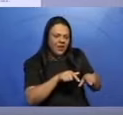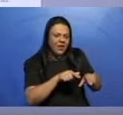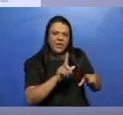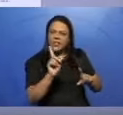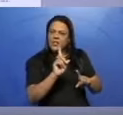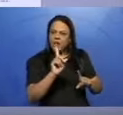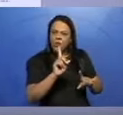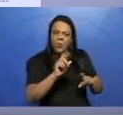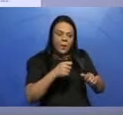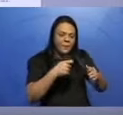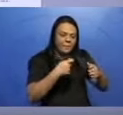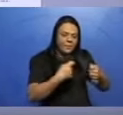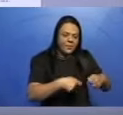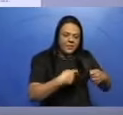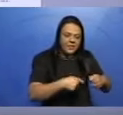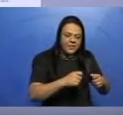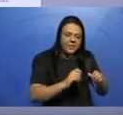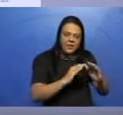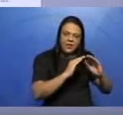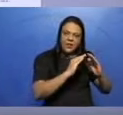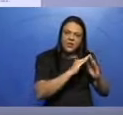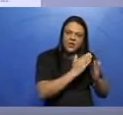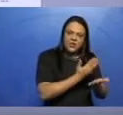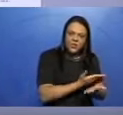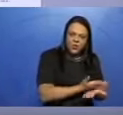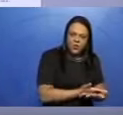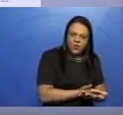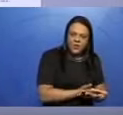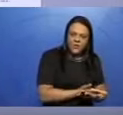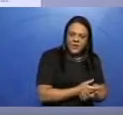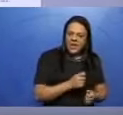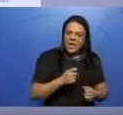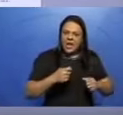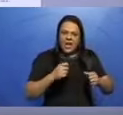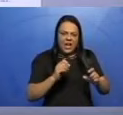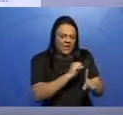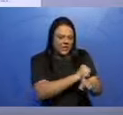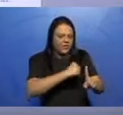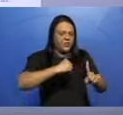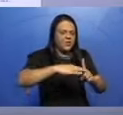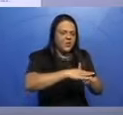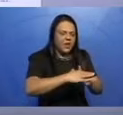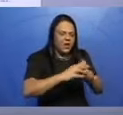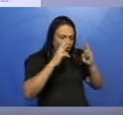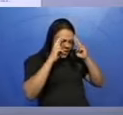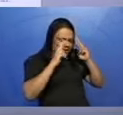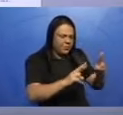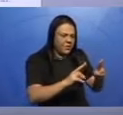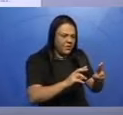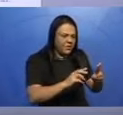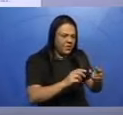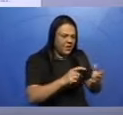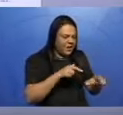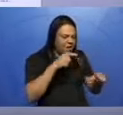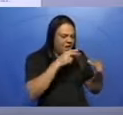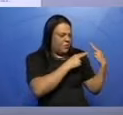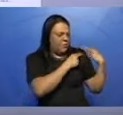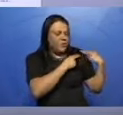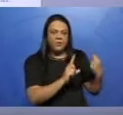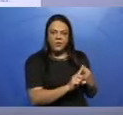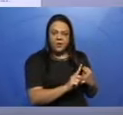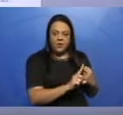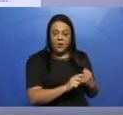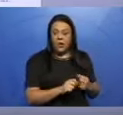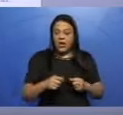de trabalho e em assumir suas responsabilidades sociais. Mais do que isso, é preciso